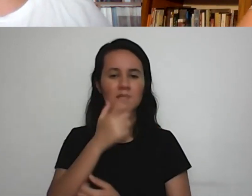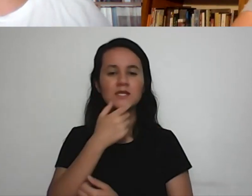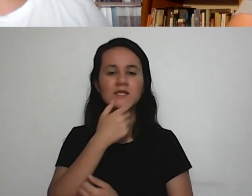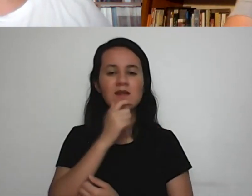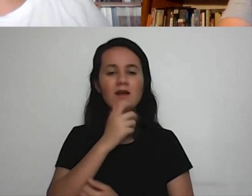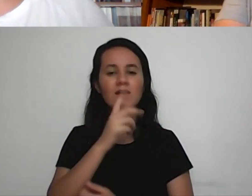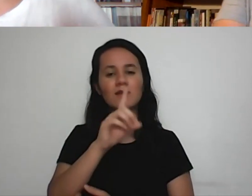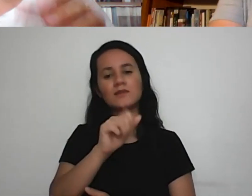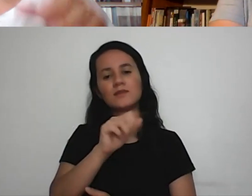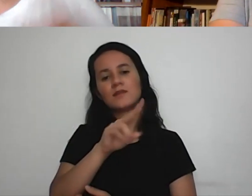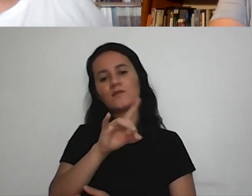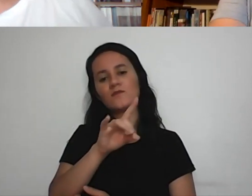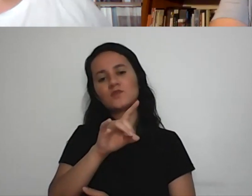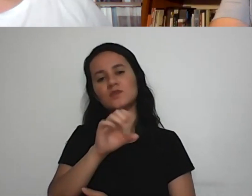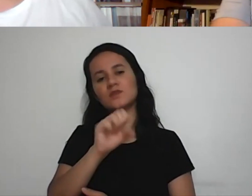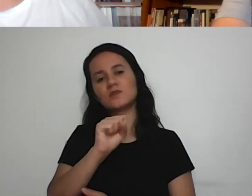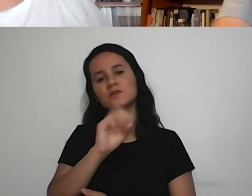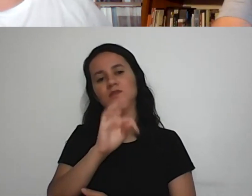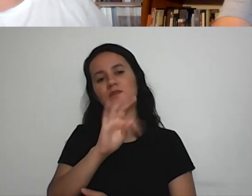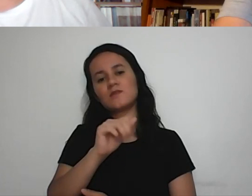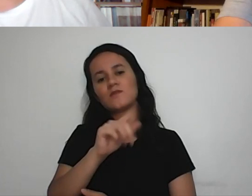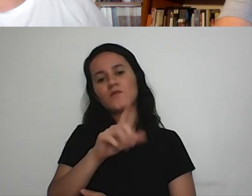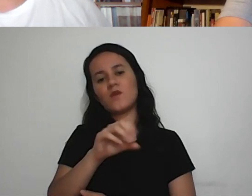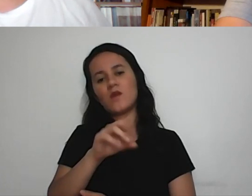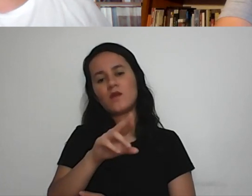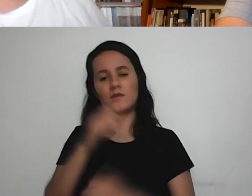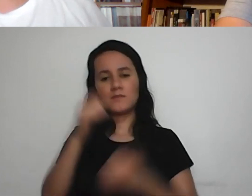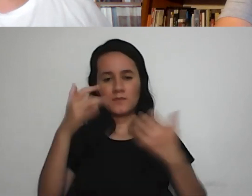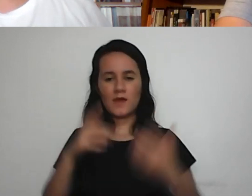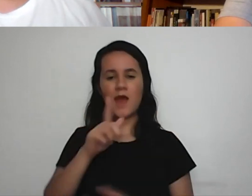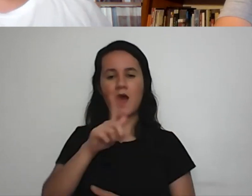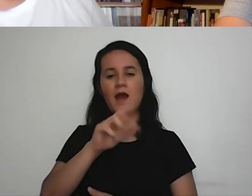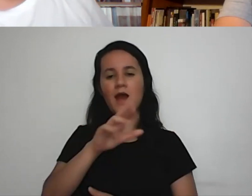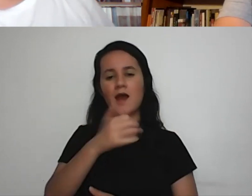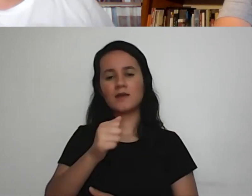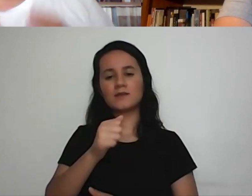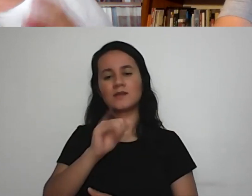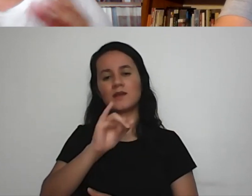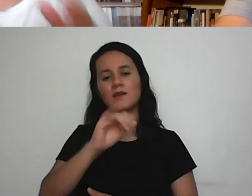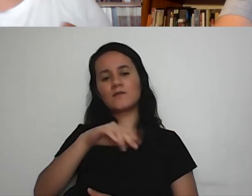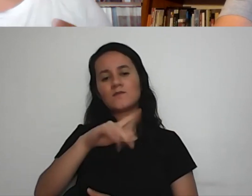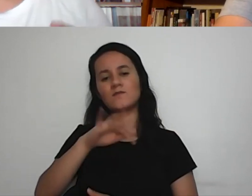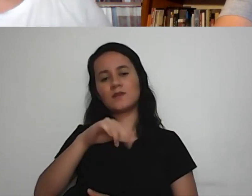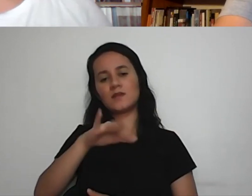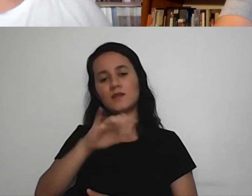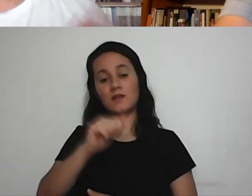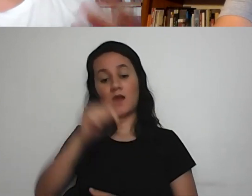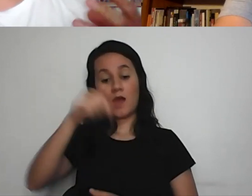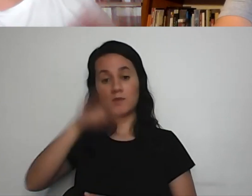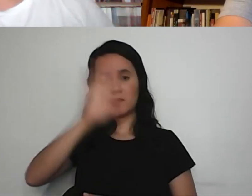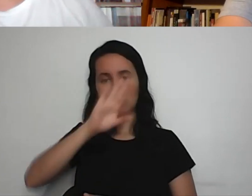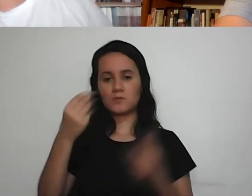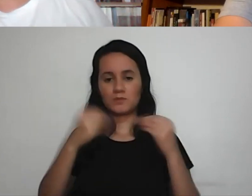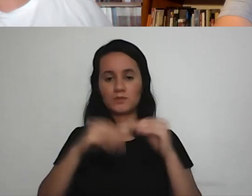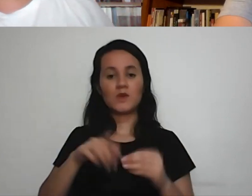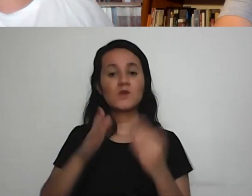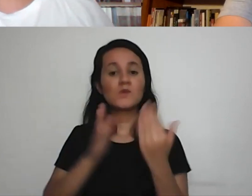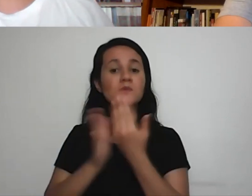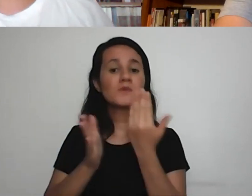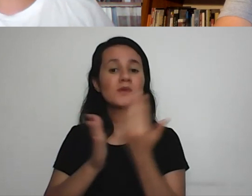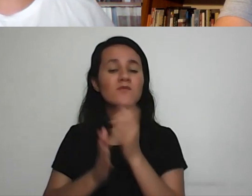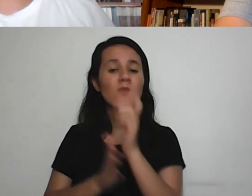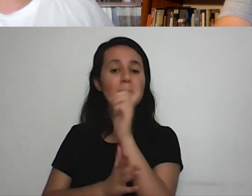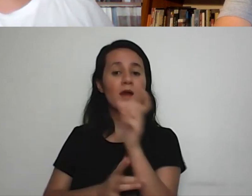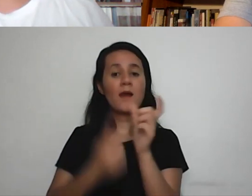David Foster Wallace, esse Graça Infinita, que saiu aqui no Brasil. Foi uma coisa curiosa. Um livro gigante, o livro